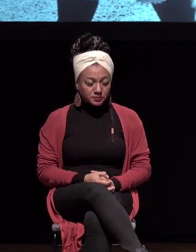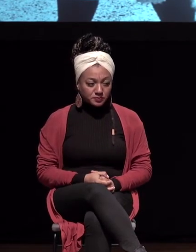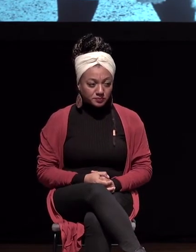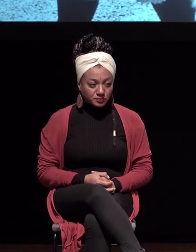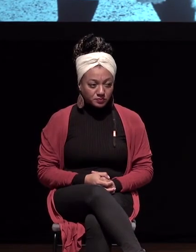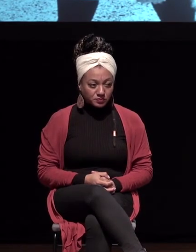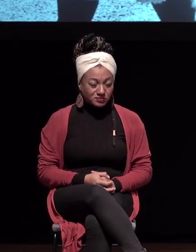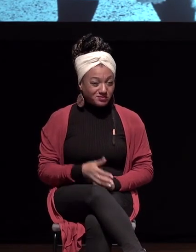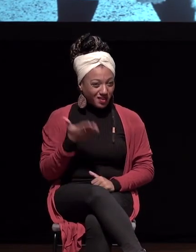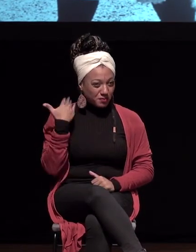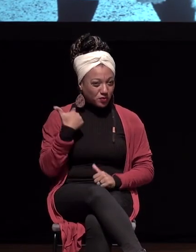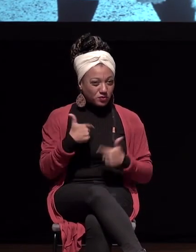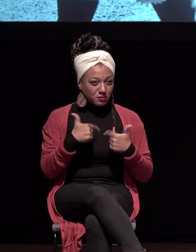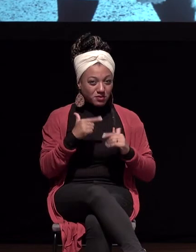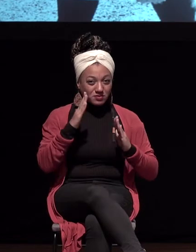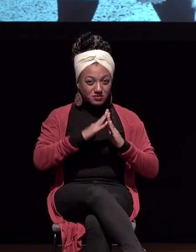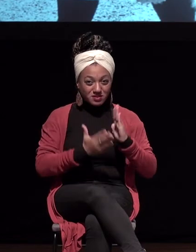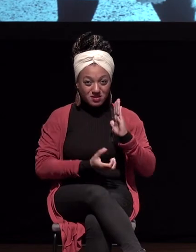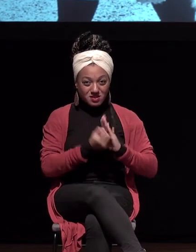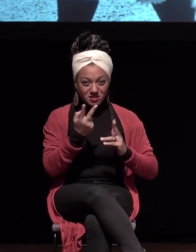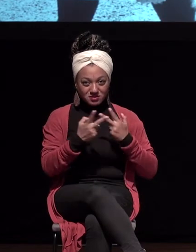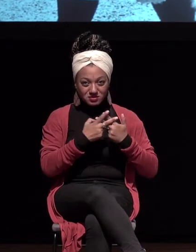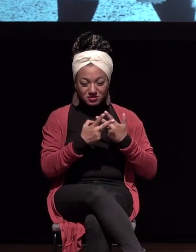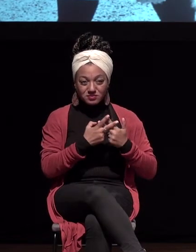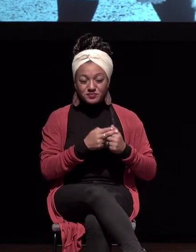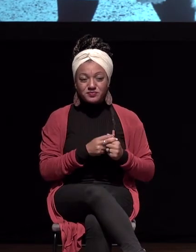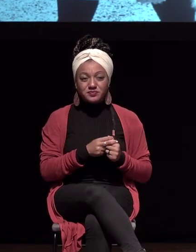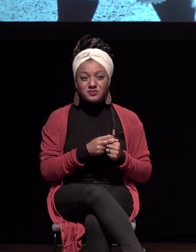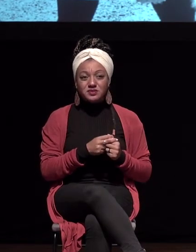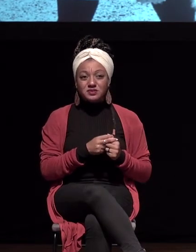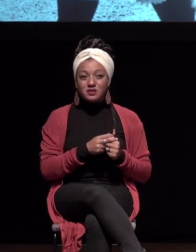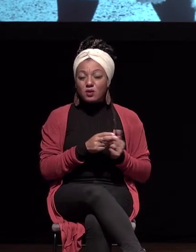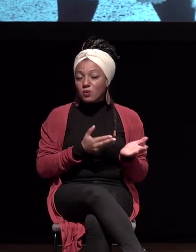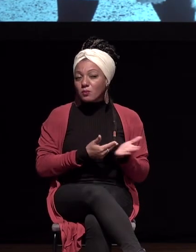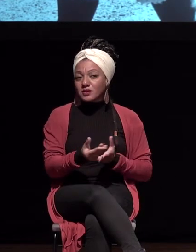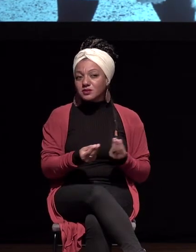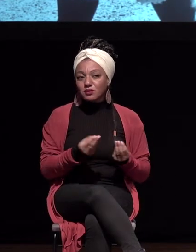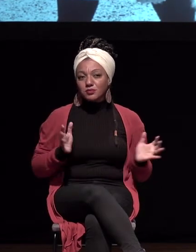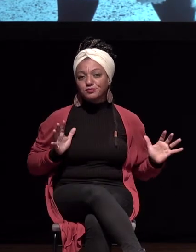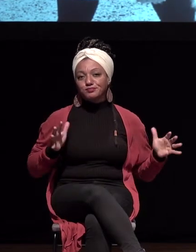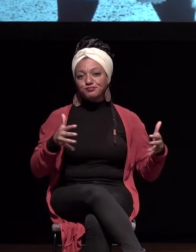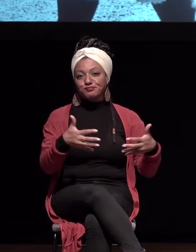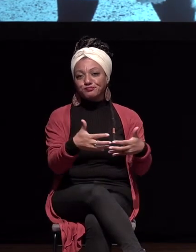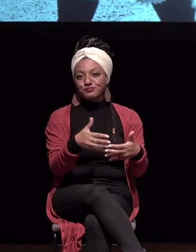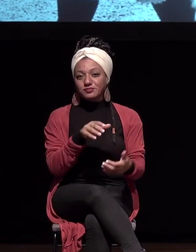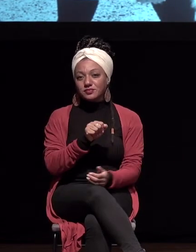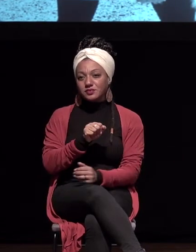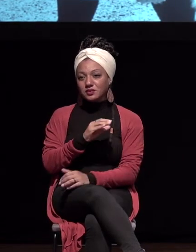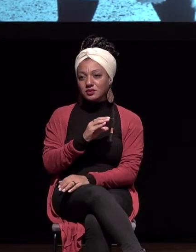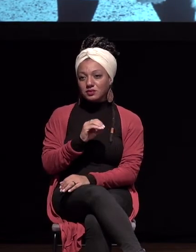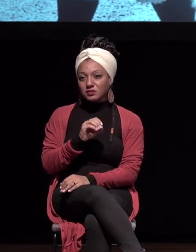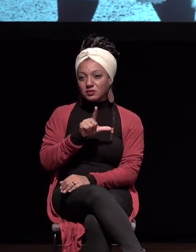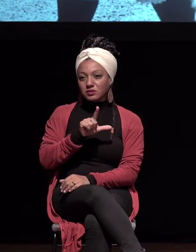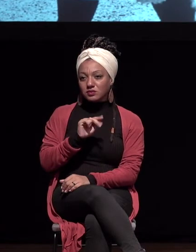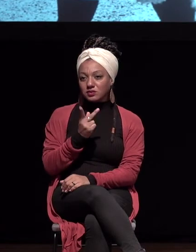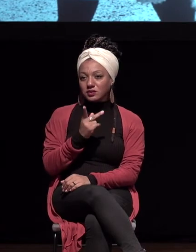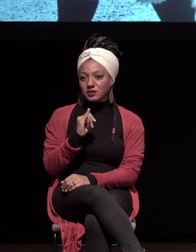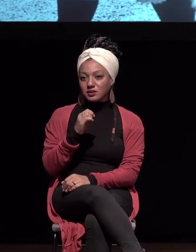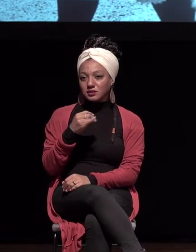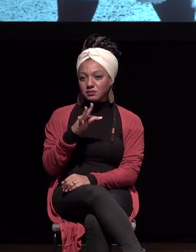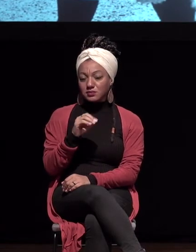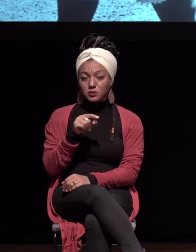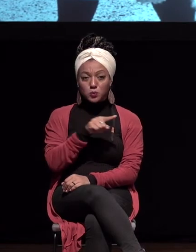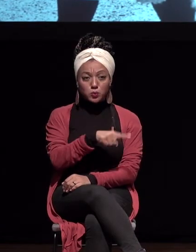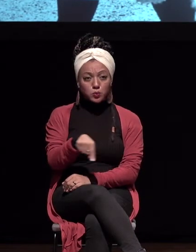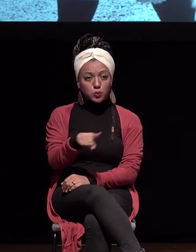Desde a fundação eu uso a mesma forma, que é pelo acolhimento, né? E como é que a gente acolhe quem a gente não conhece? É quando a